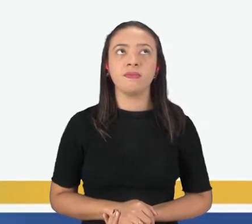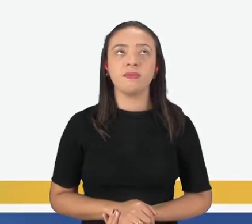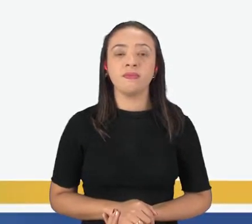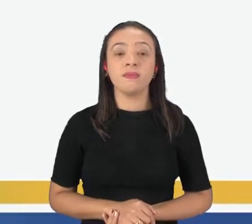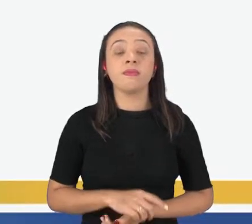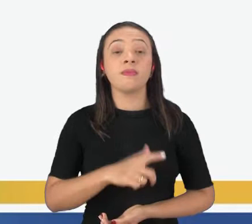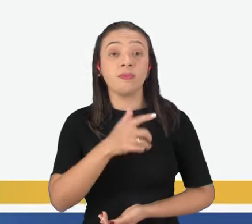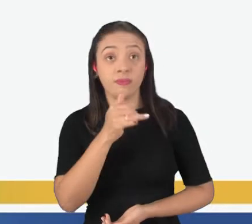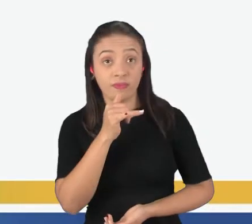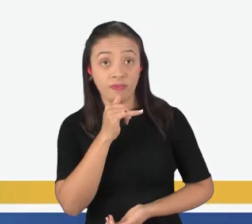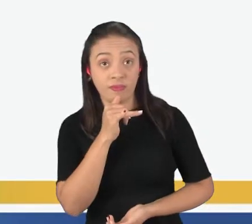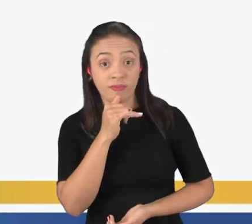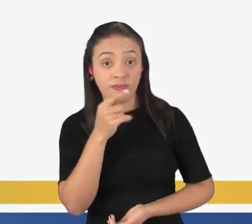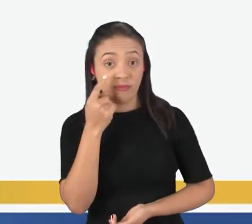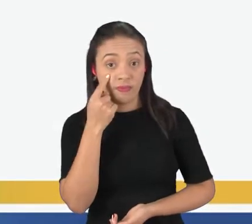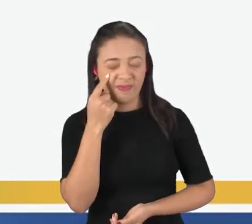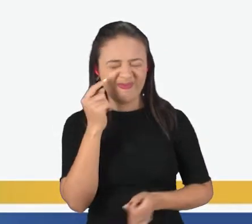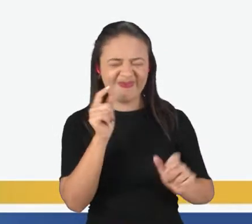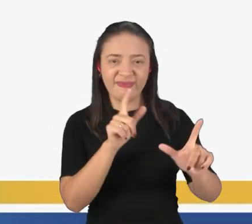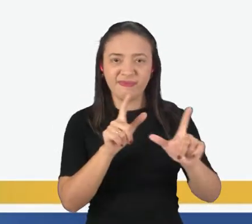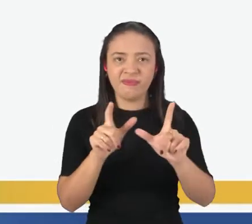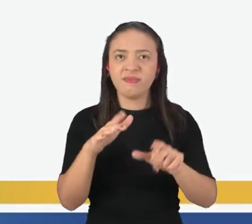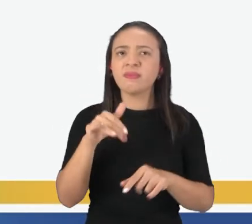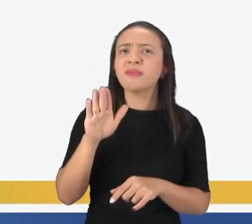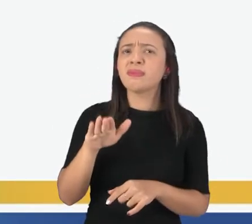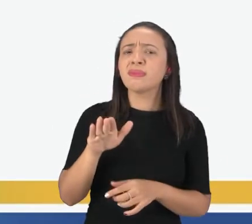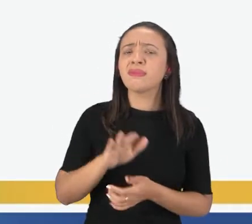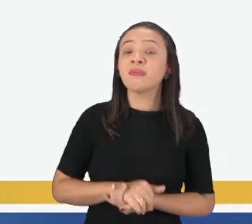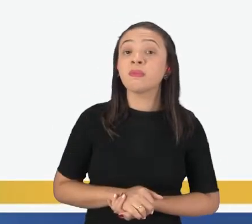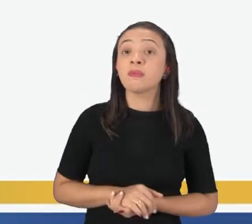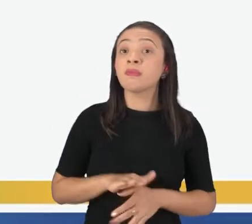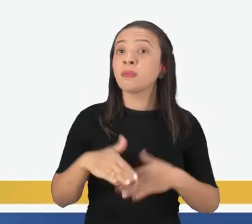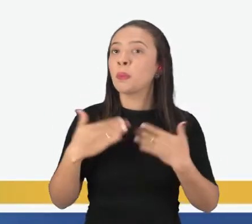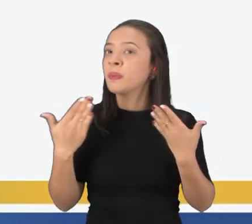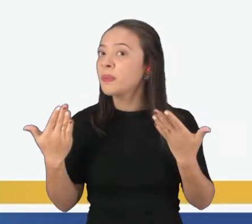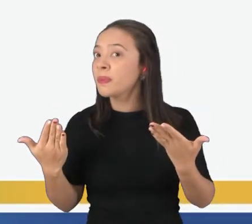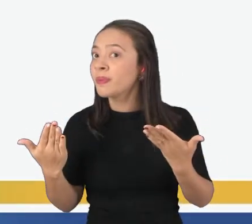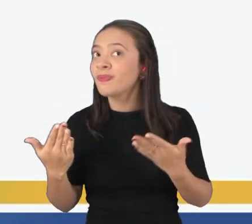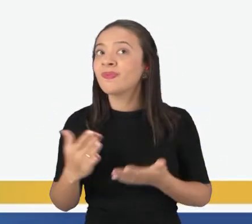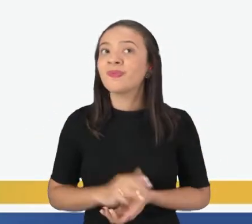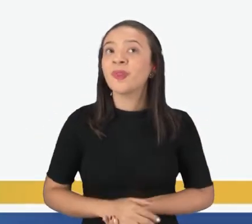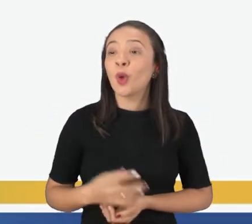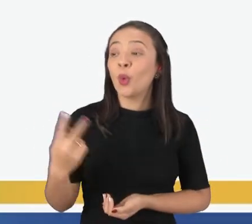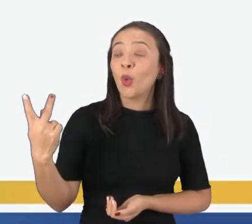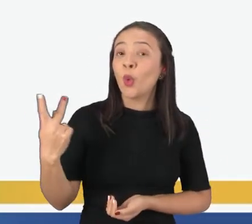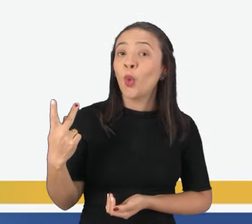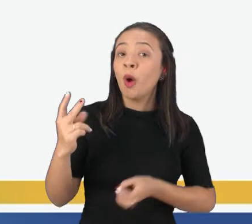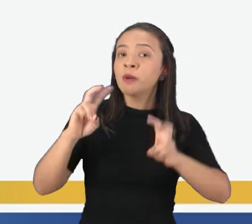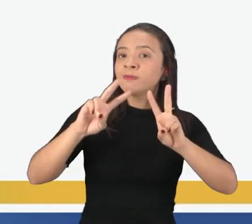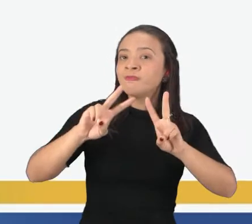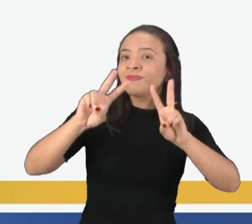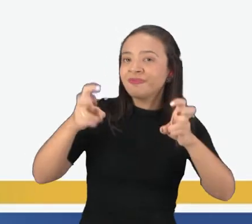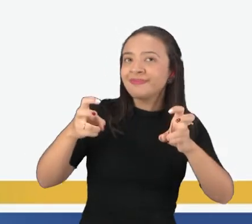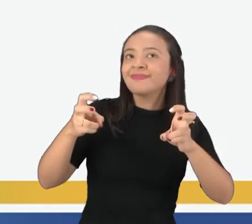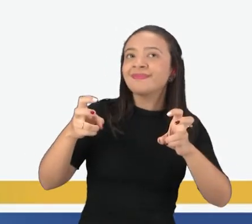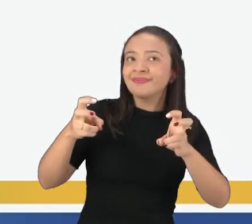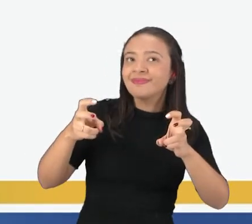Vamos aí para o próximo. Vamos ver mais quem vai se apresentar? Quem será? Nós somos as